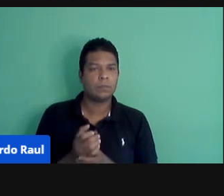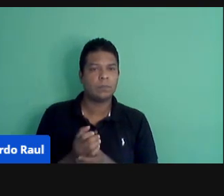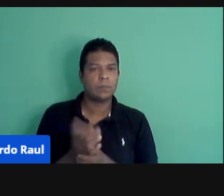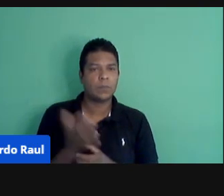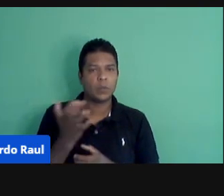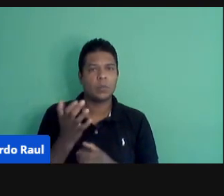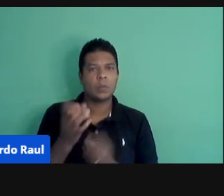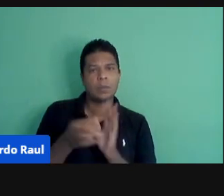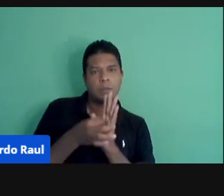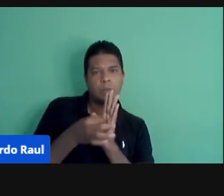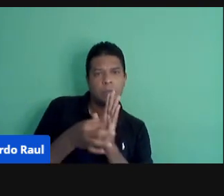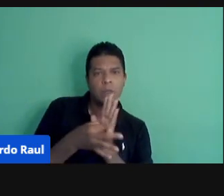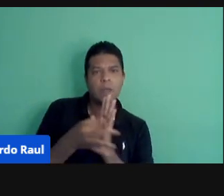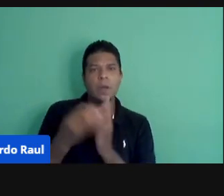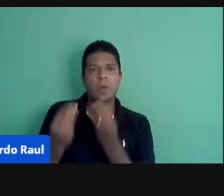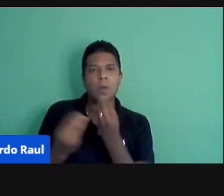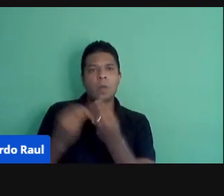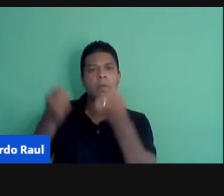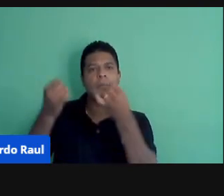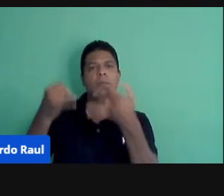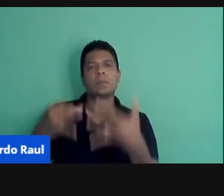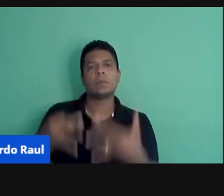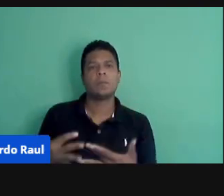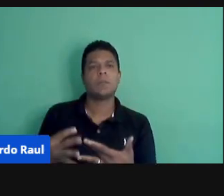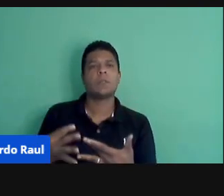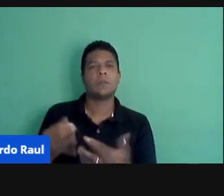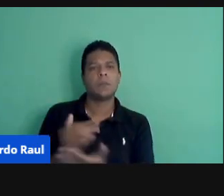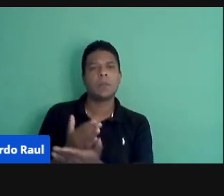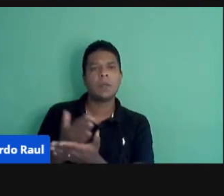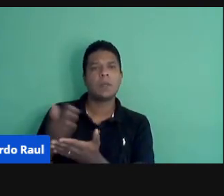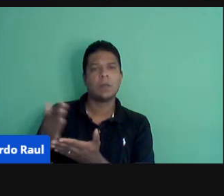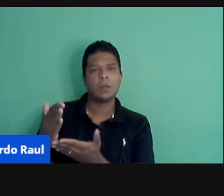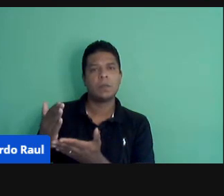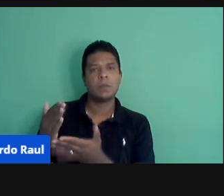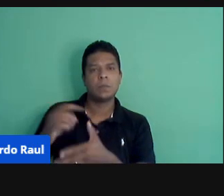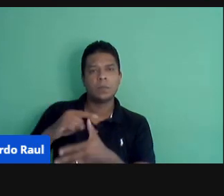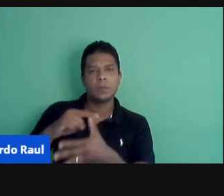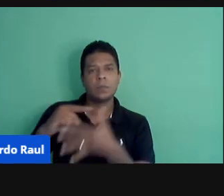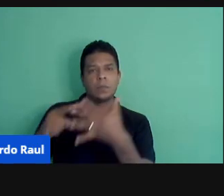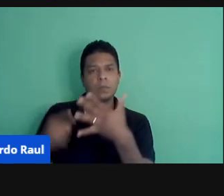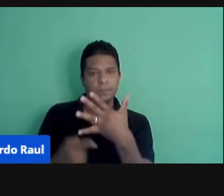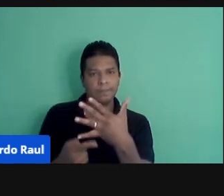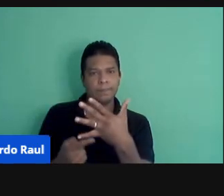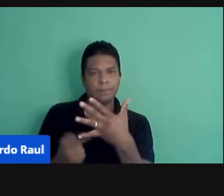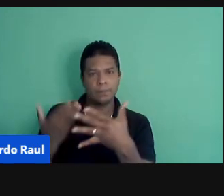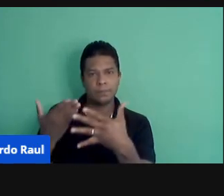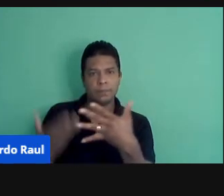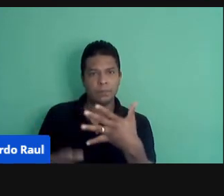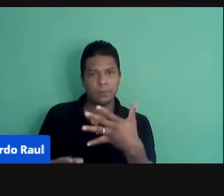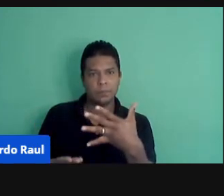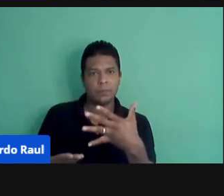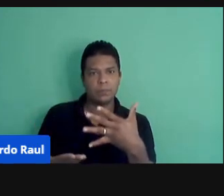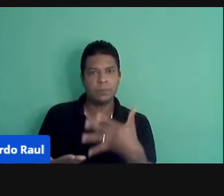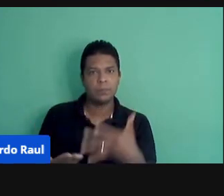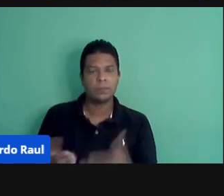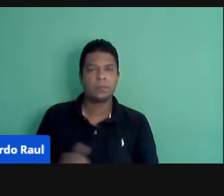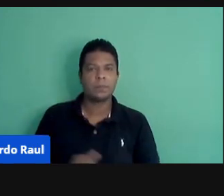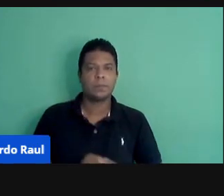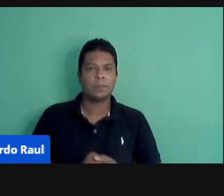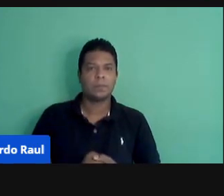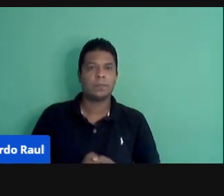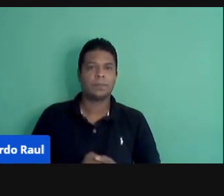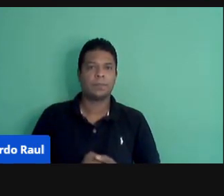estabelecer um comentário a partir desses apontamentos que eu fiz. Tá